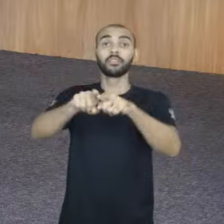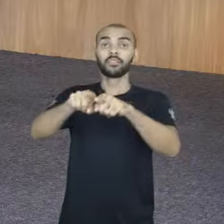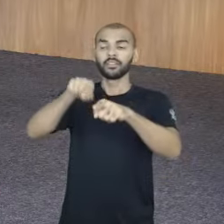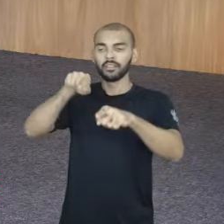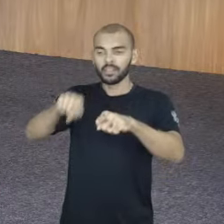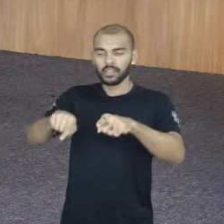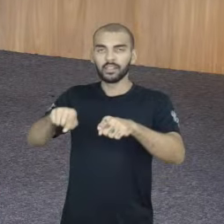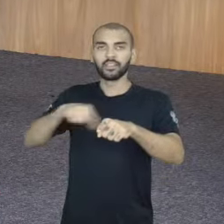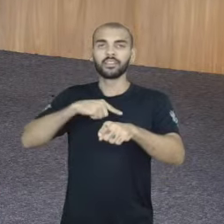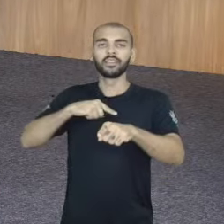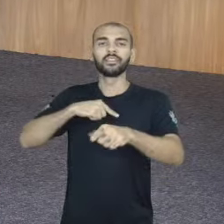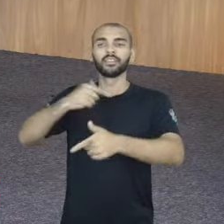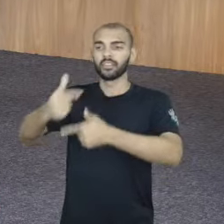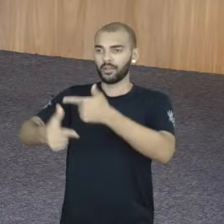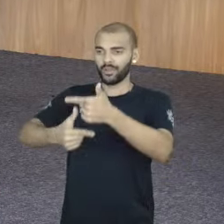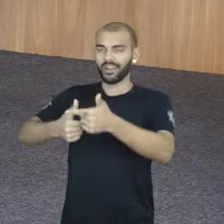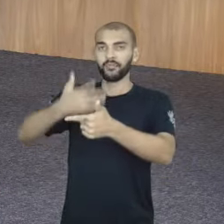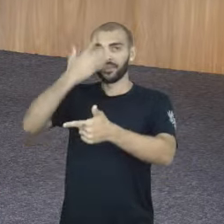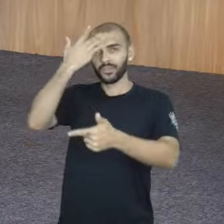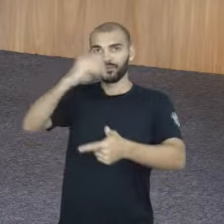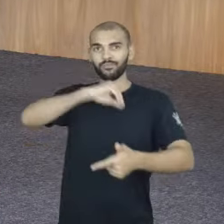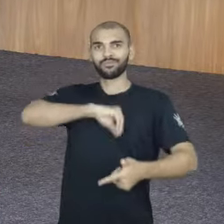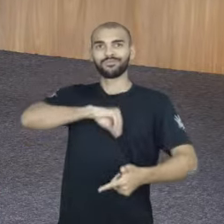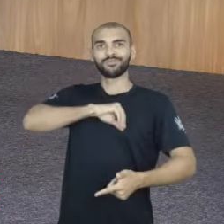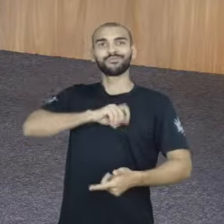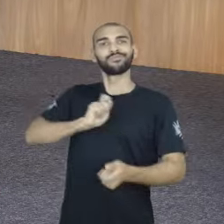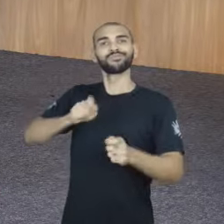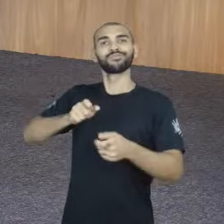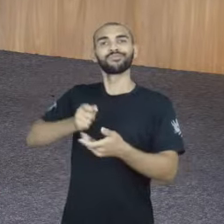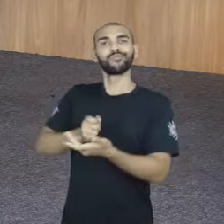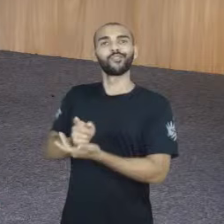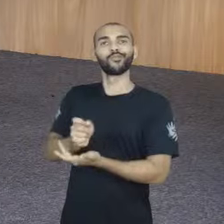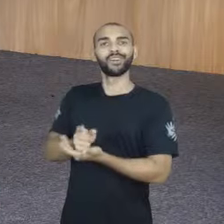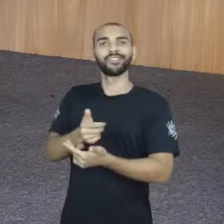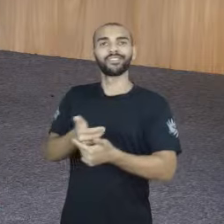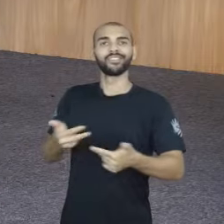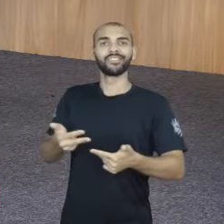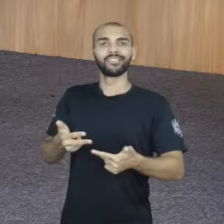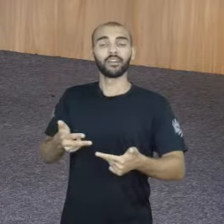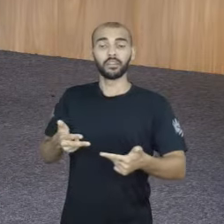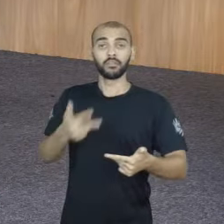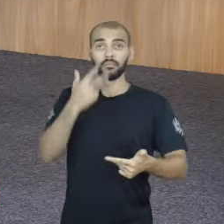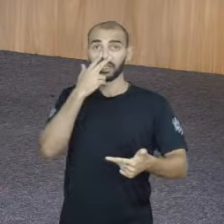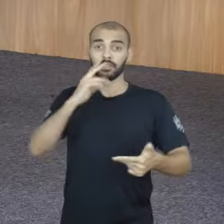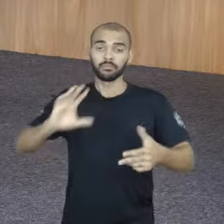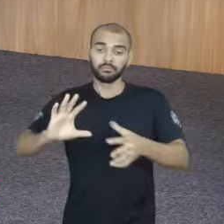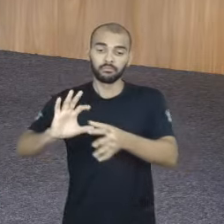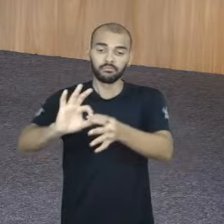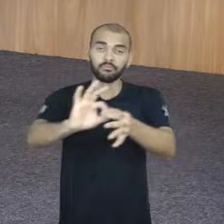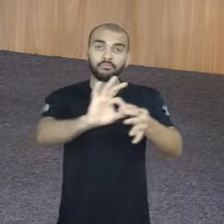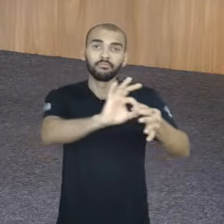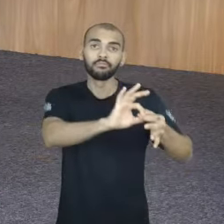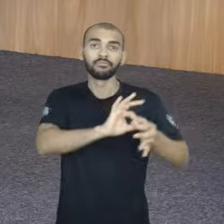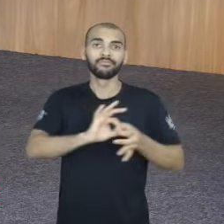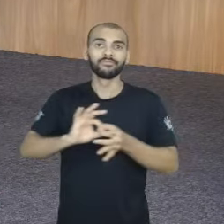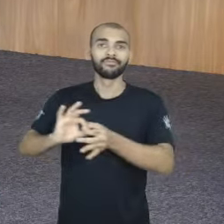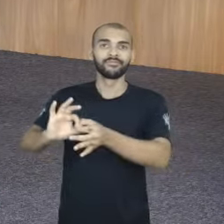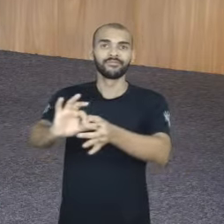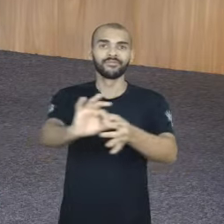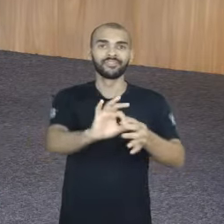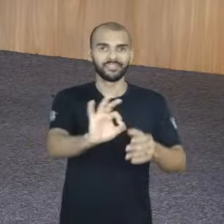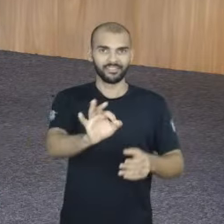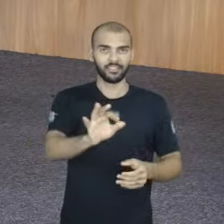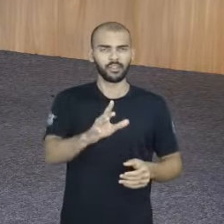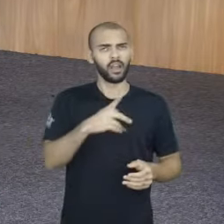a economia melhorar. A gente pode projetar um crescimento aí sustentável e positivo também na geração de